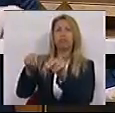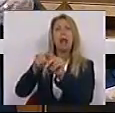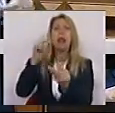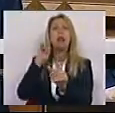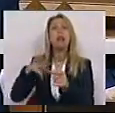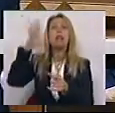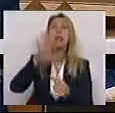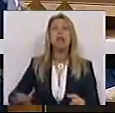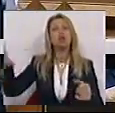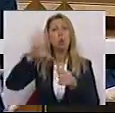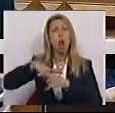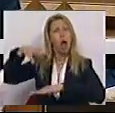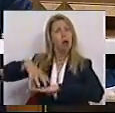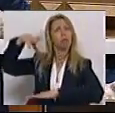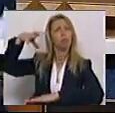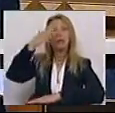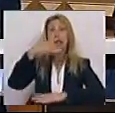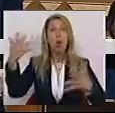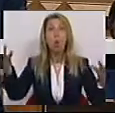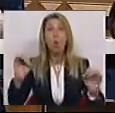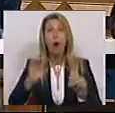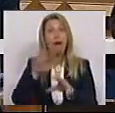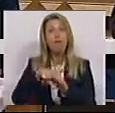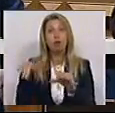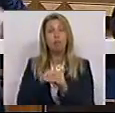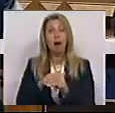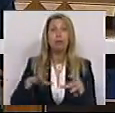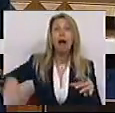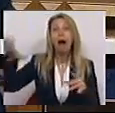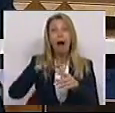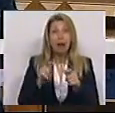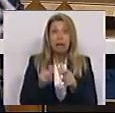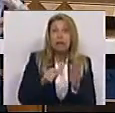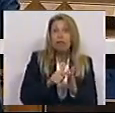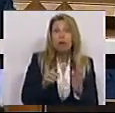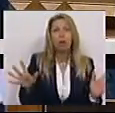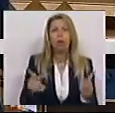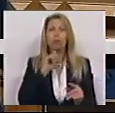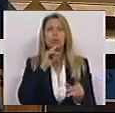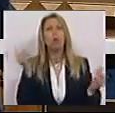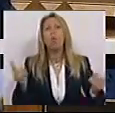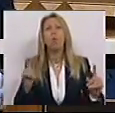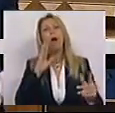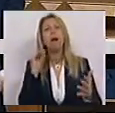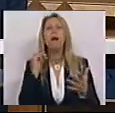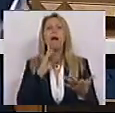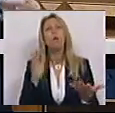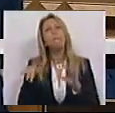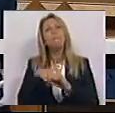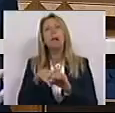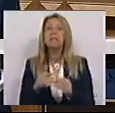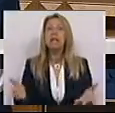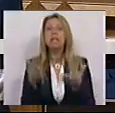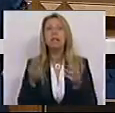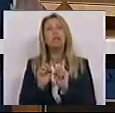esteja na área definida, não tenha possibilidade de aceder a um incentivo para a sua reabilitação. Isso